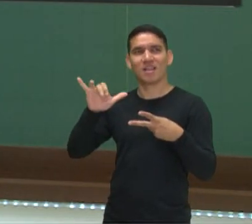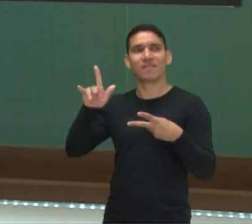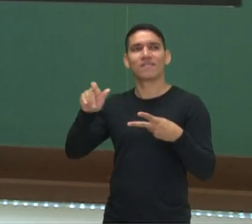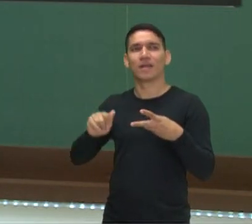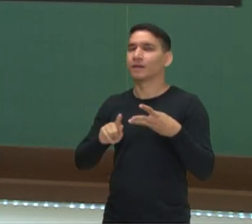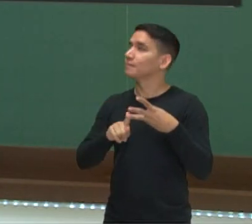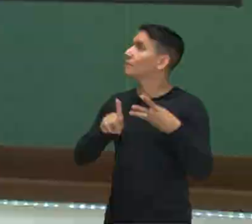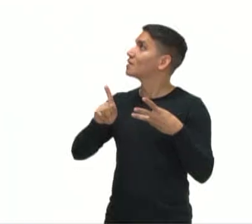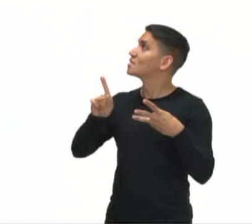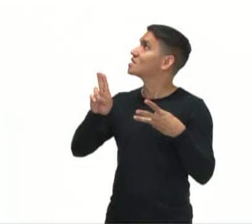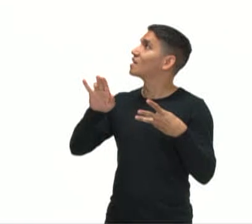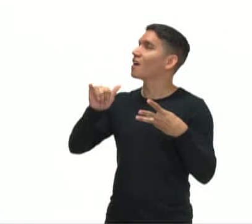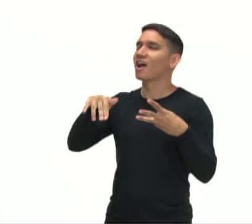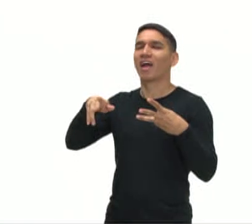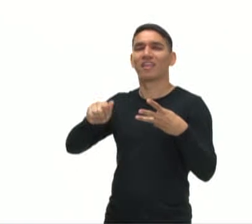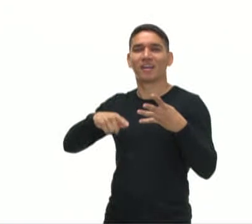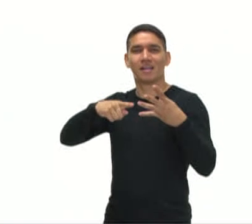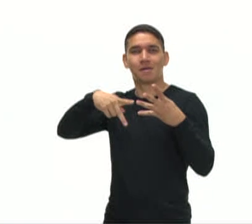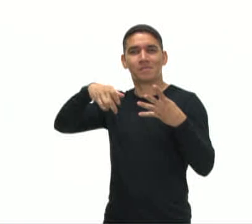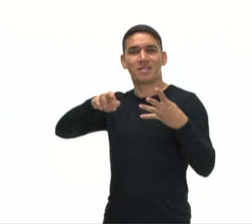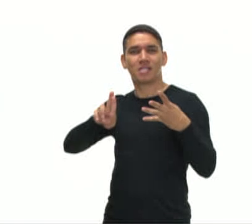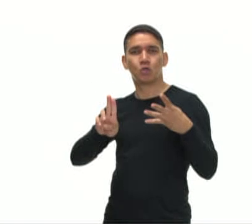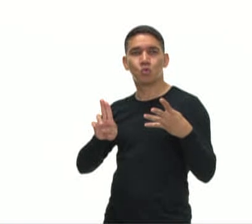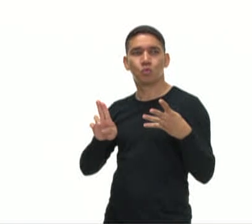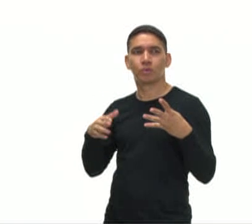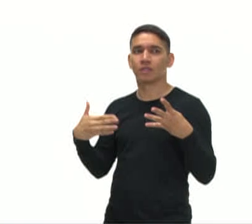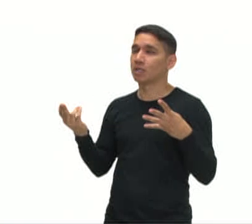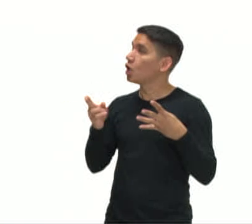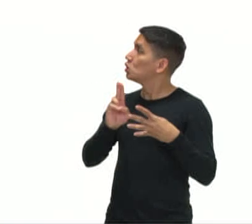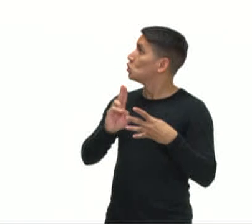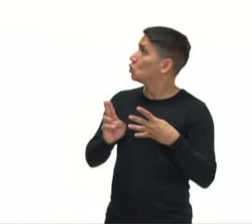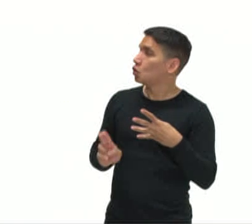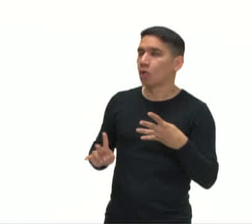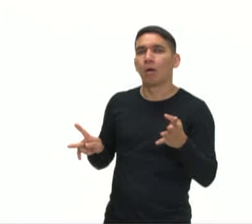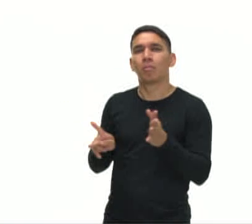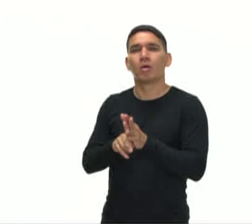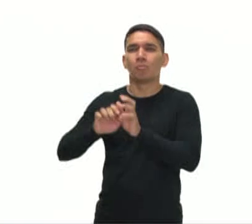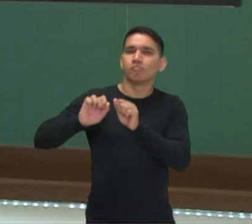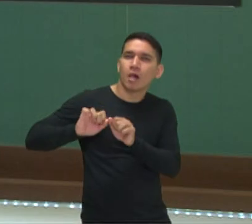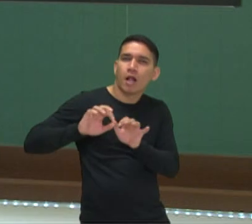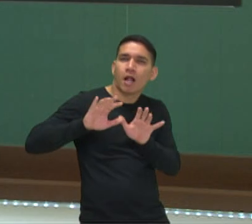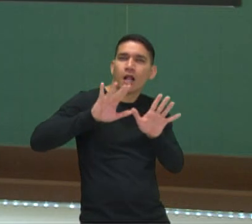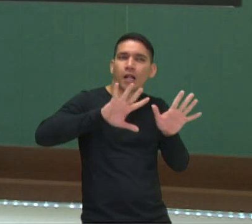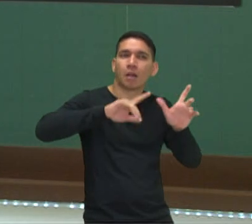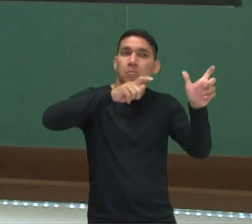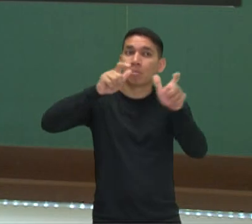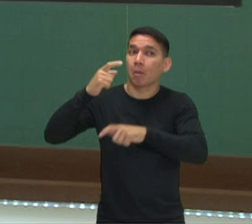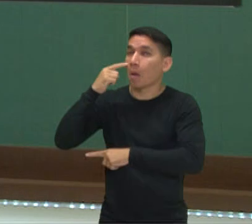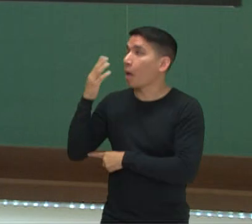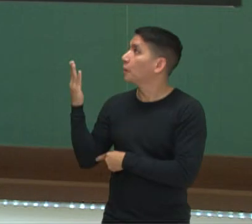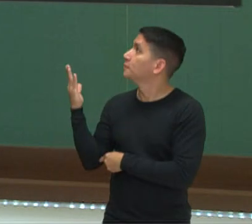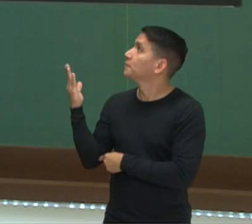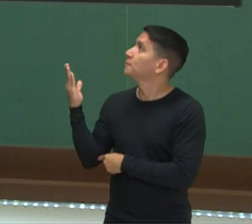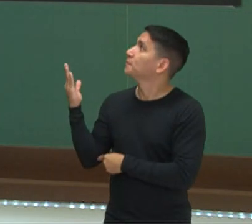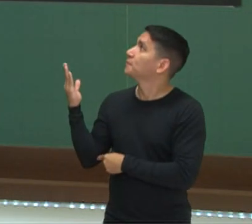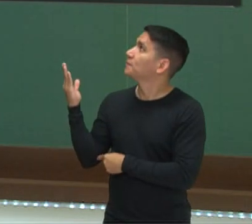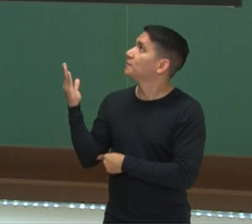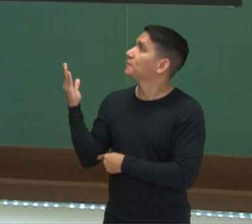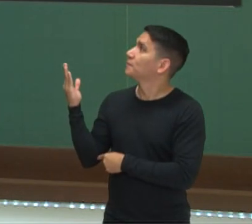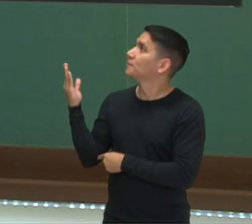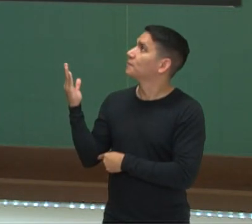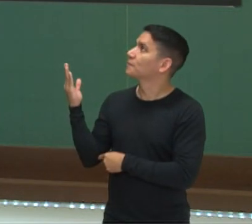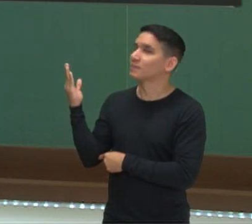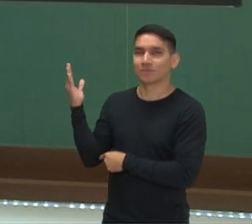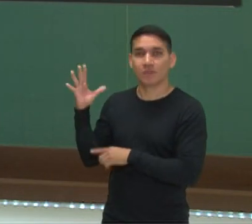a Guiana, Peru. Então, vamos ter ali a Guiana Francesa, Suriname,